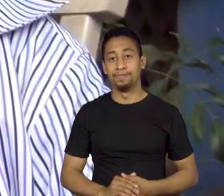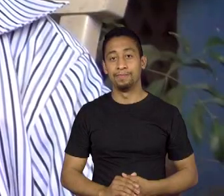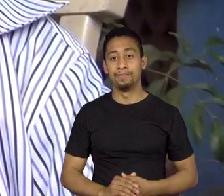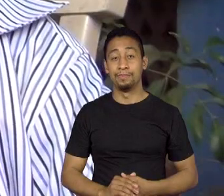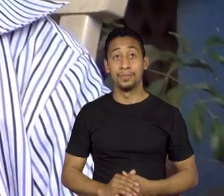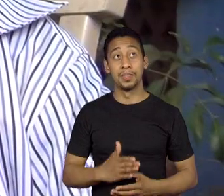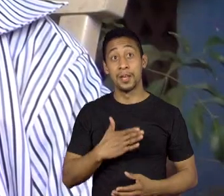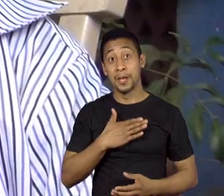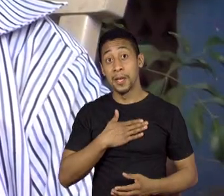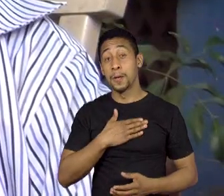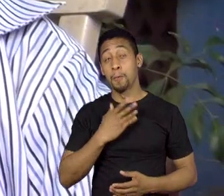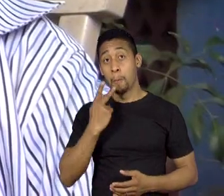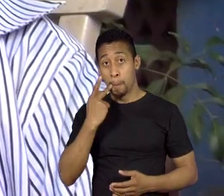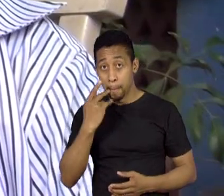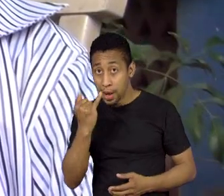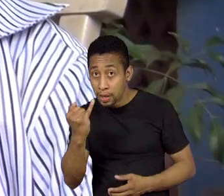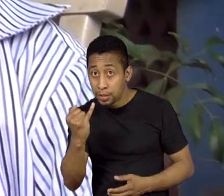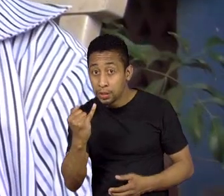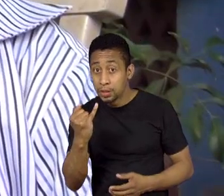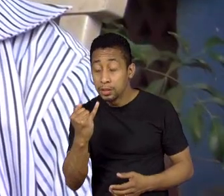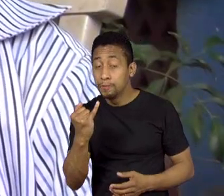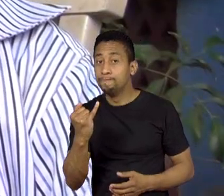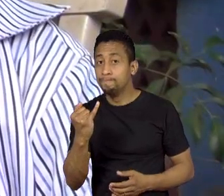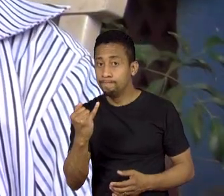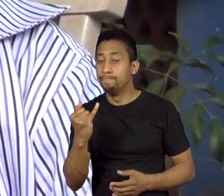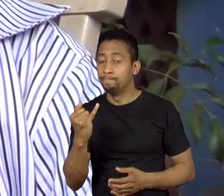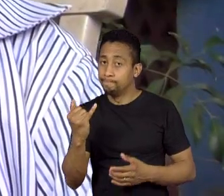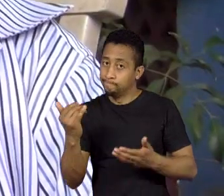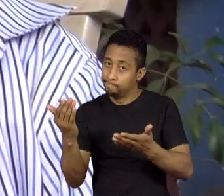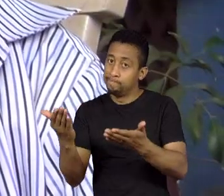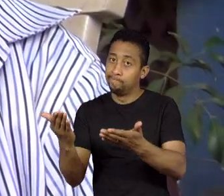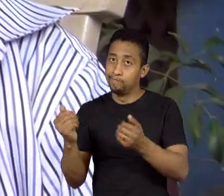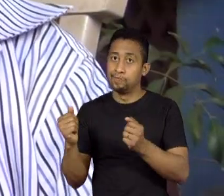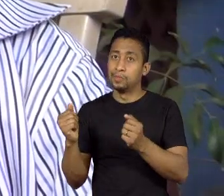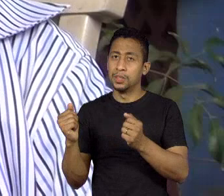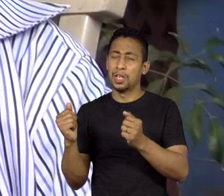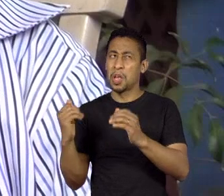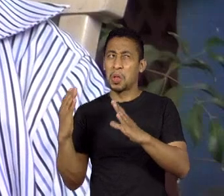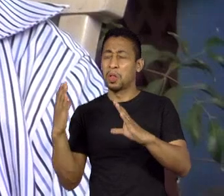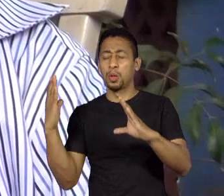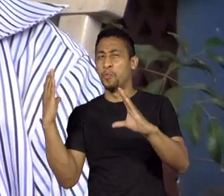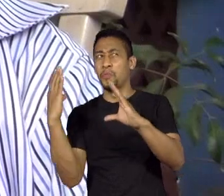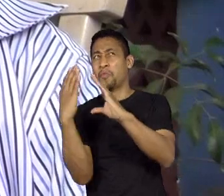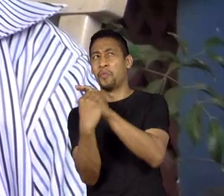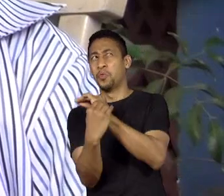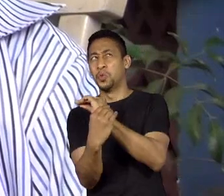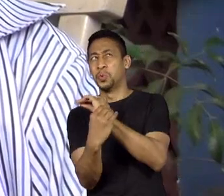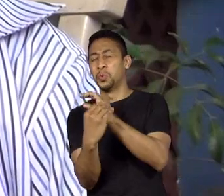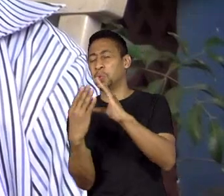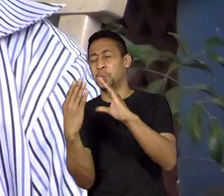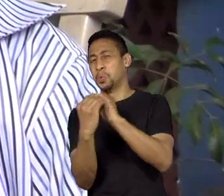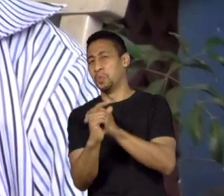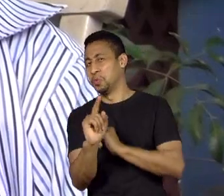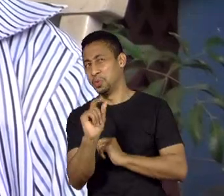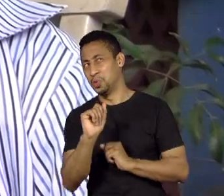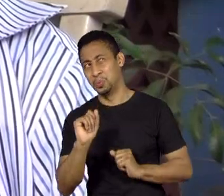Meus pais foram, não fugiram, pegaram num